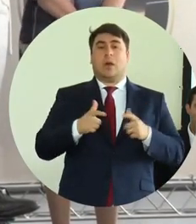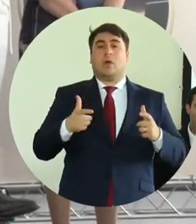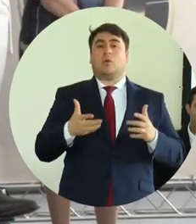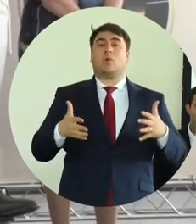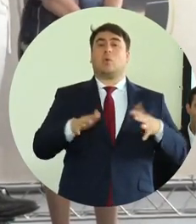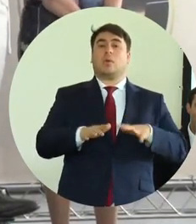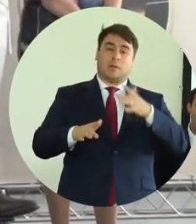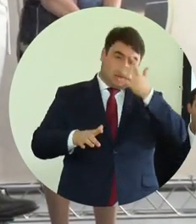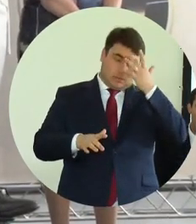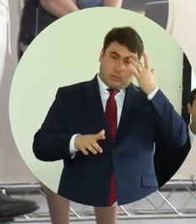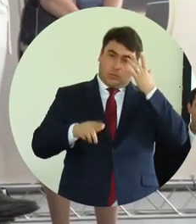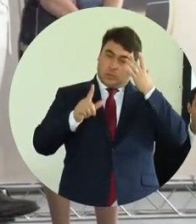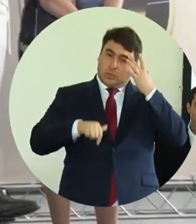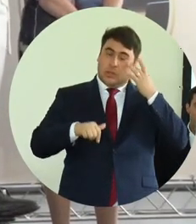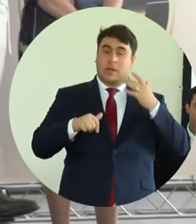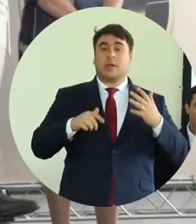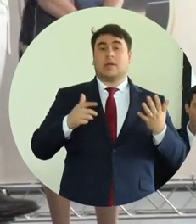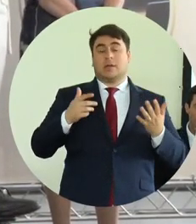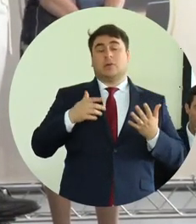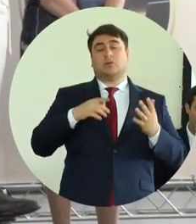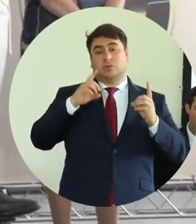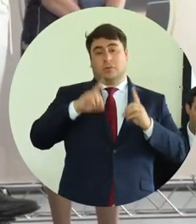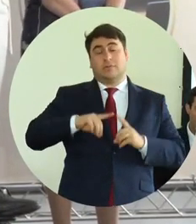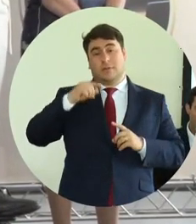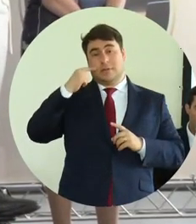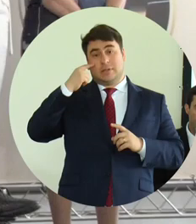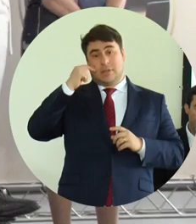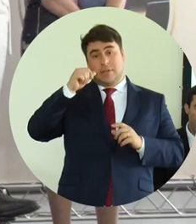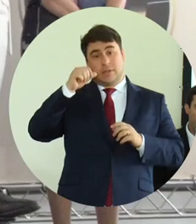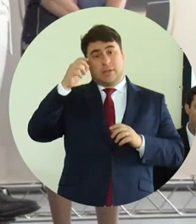as pessoas com deficiência intelectual.